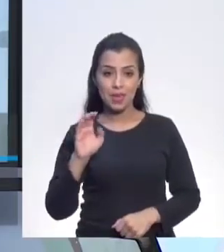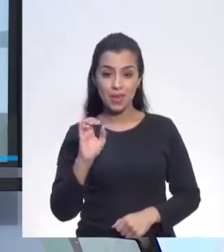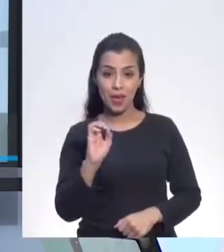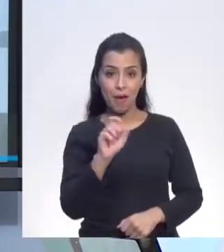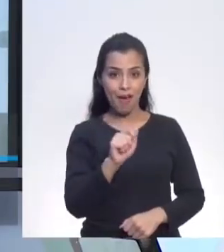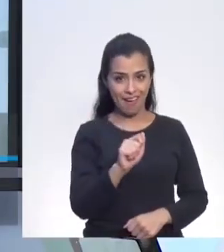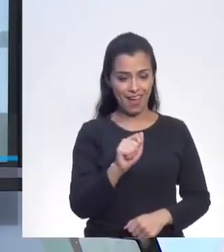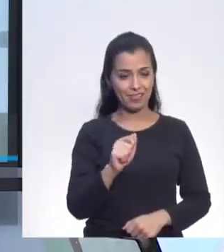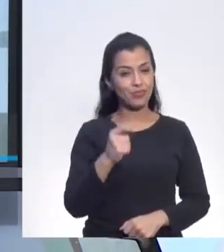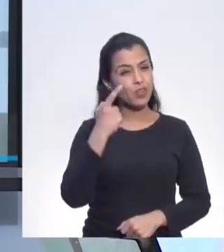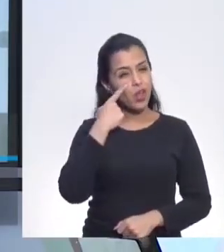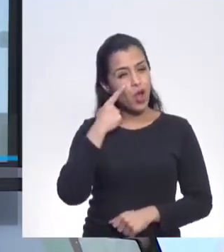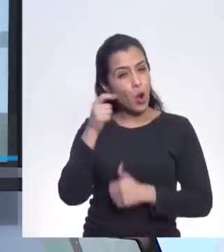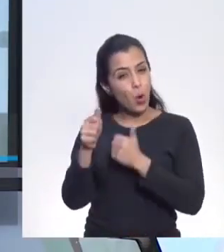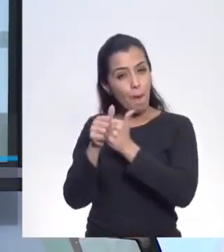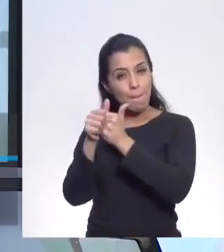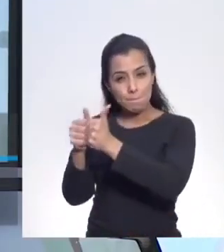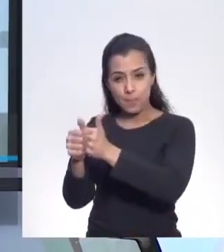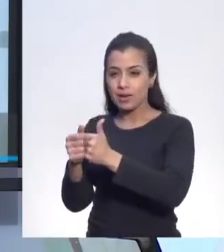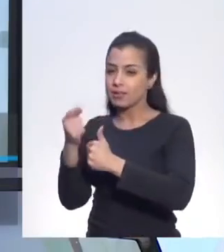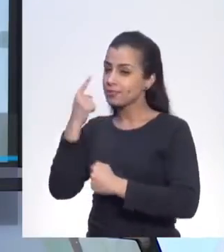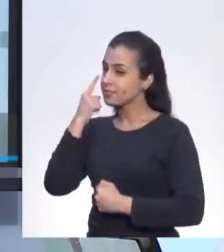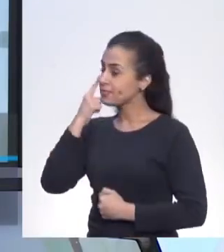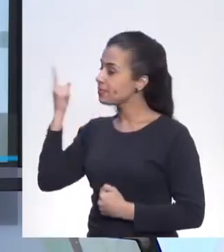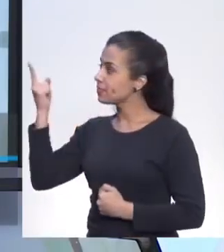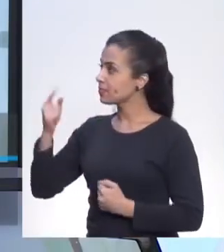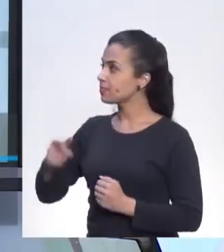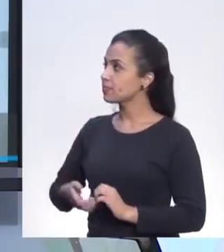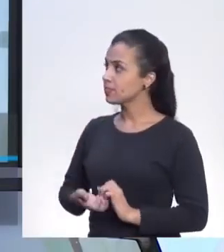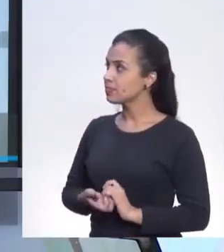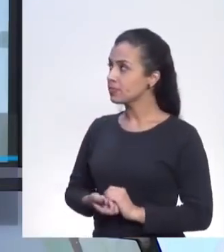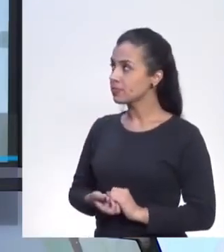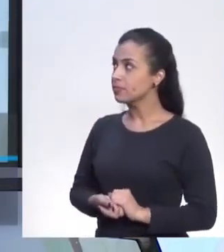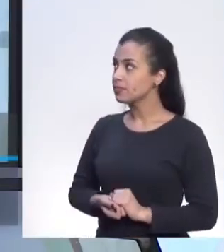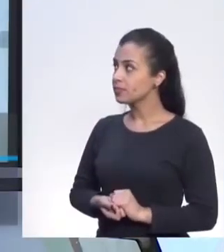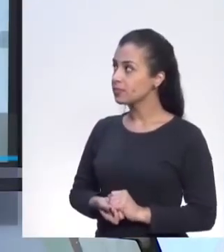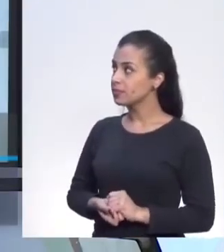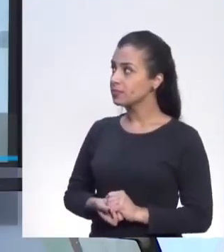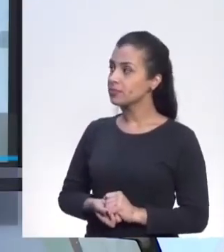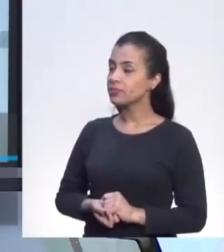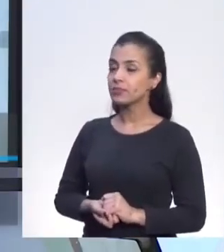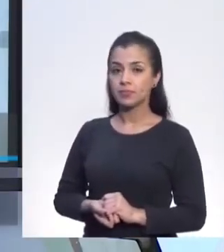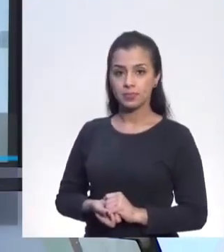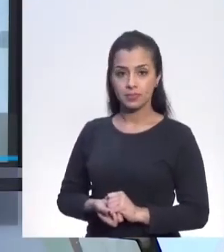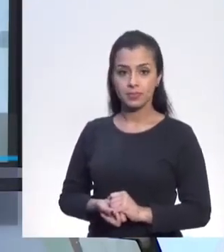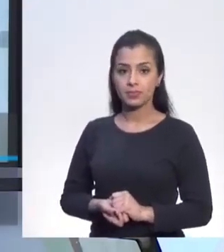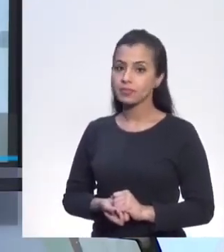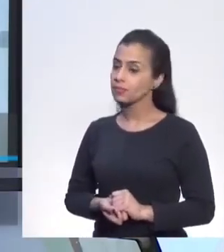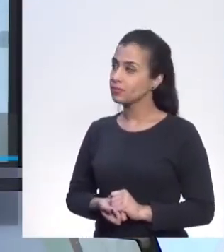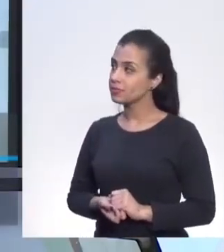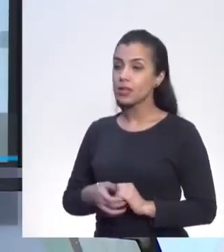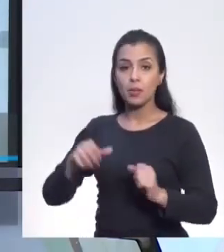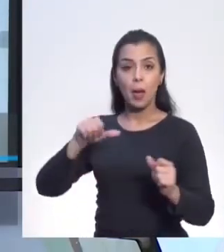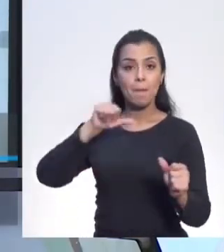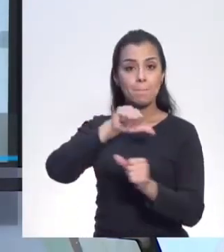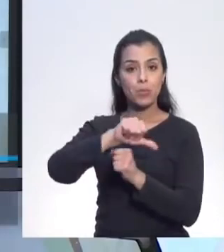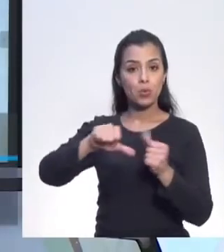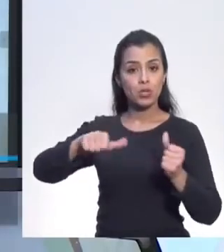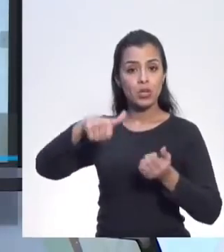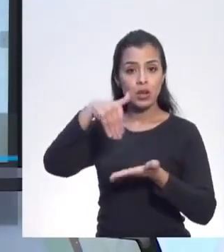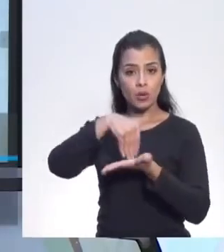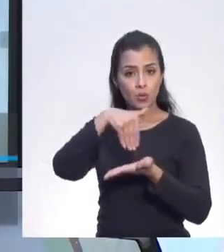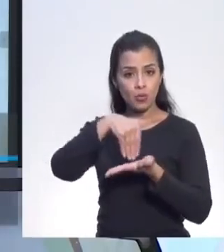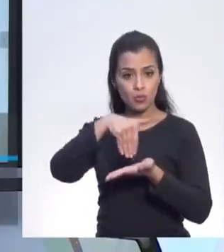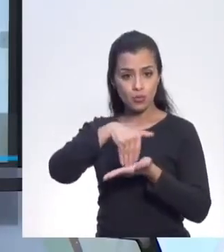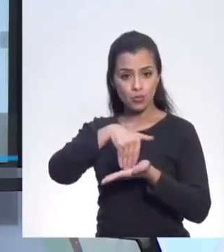colocar o O na segunda opção? E vamos inverter as 2 últimas?